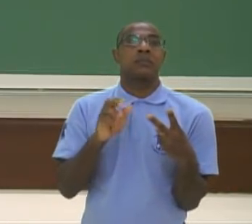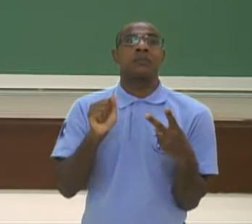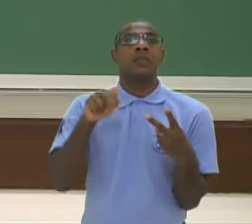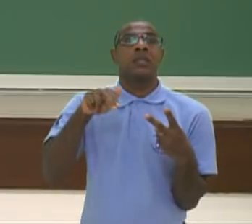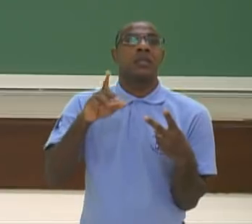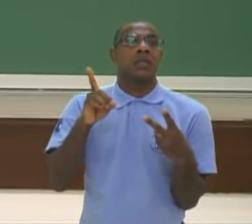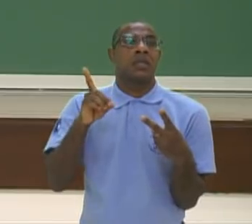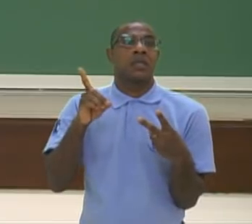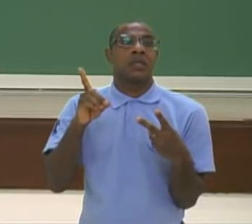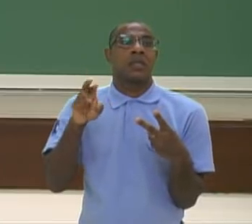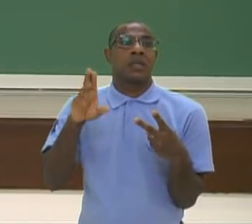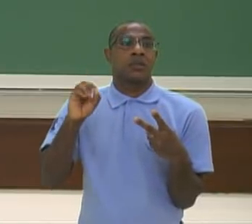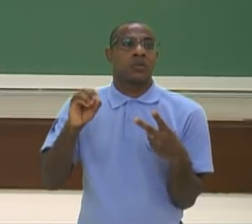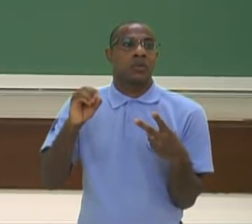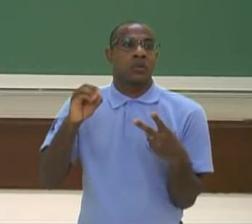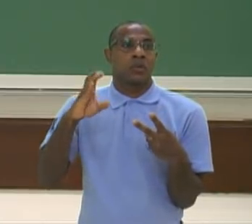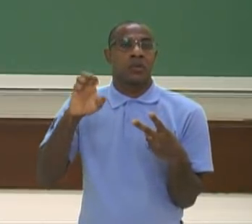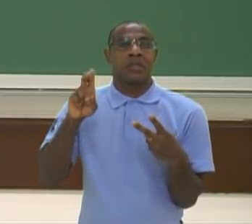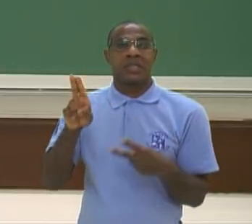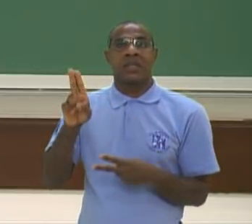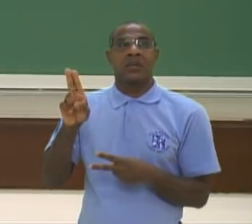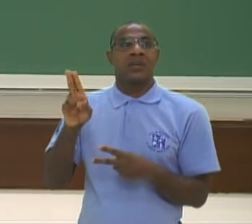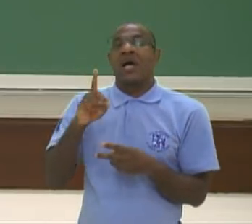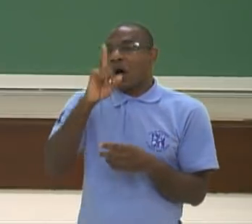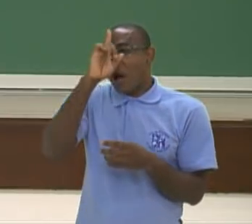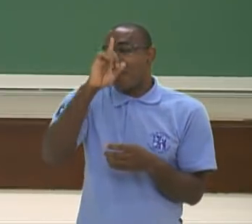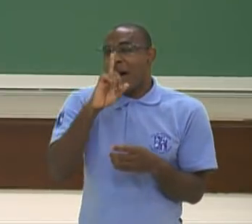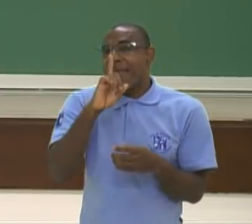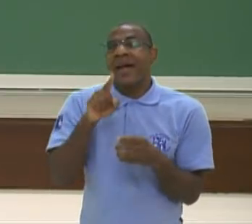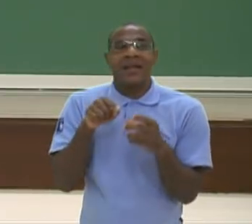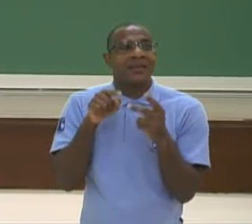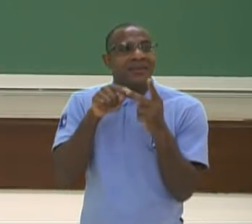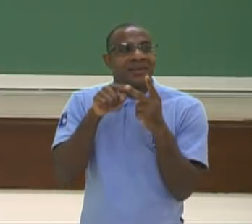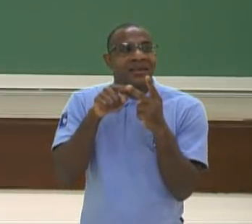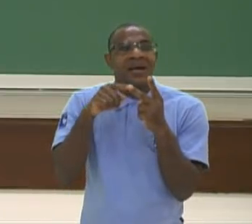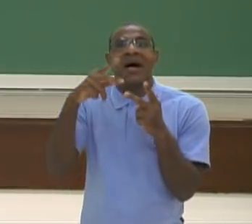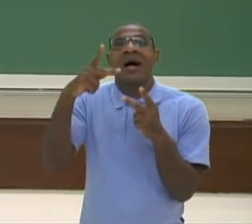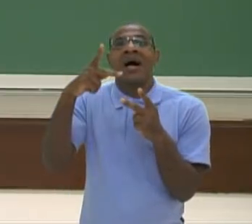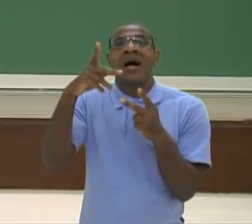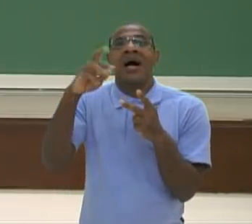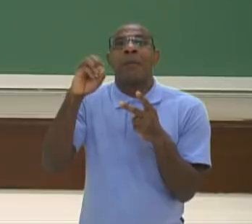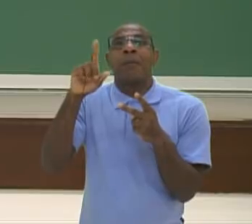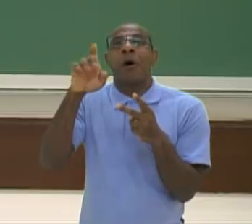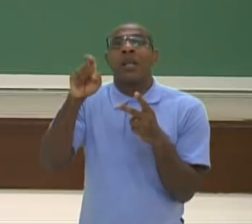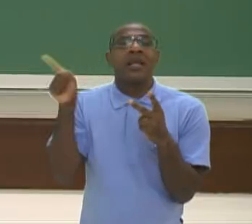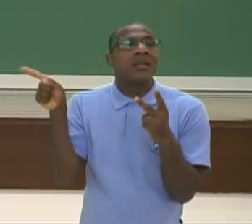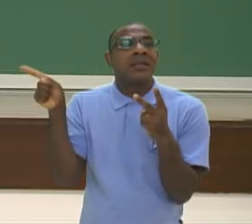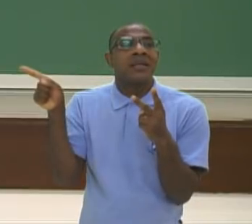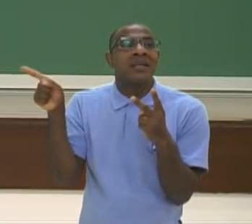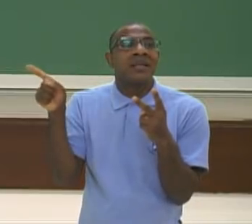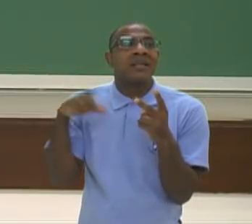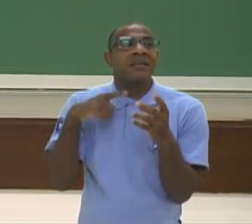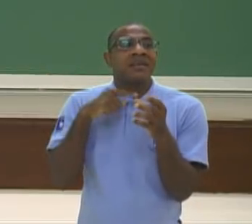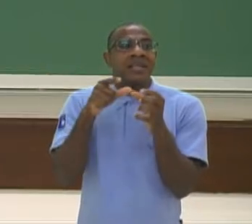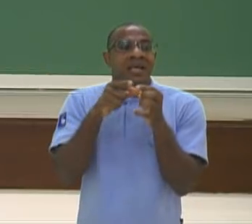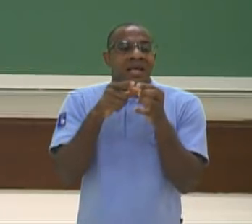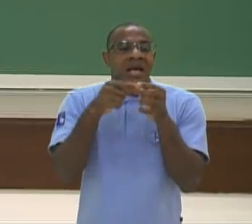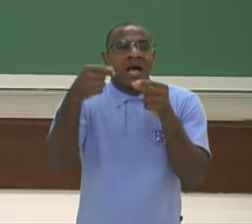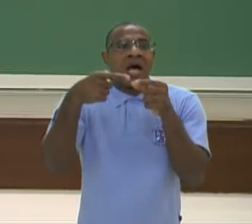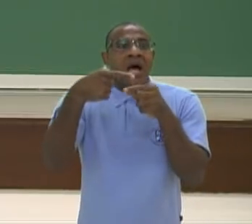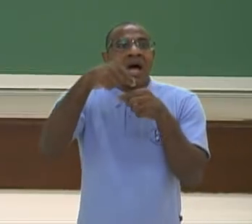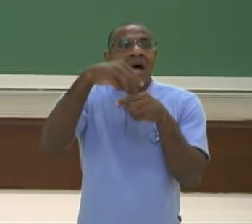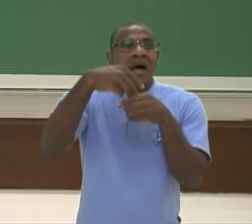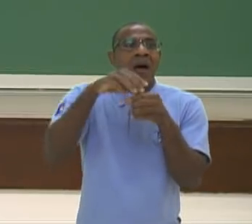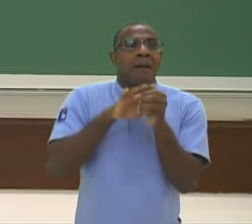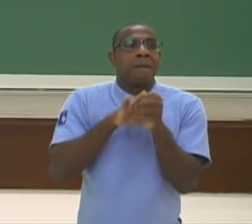androceu. O androceu é essa parte amarelinha, aonde vai ter o grão do pólen. E aí a gente vai ter as pétalas aqui